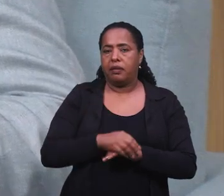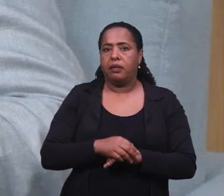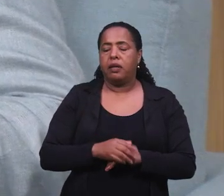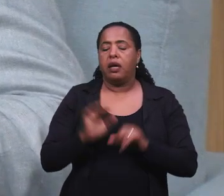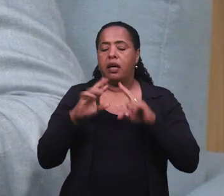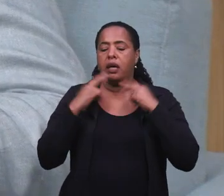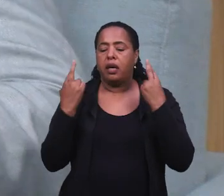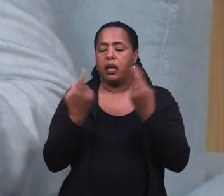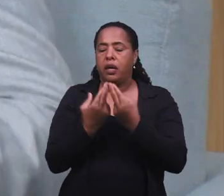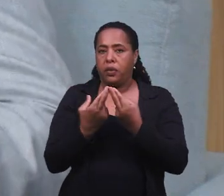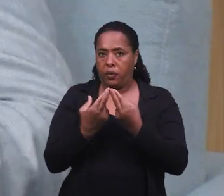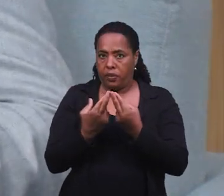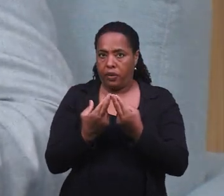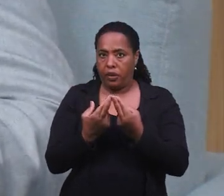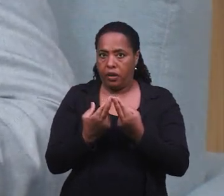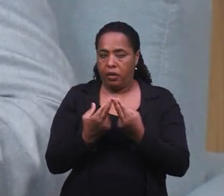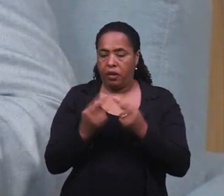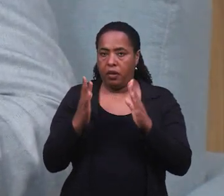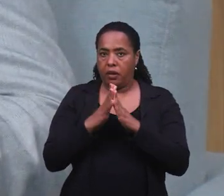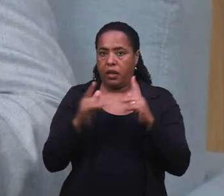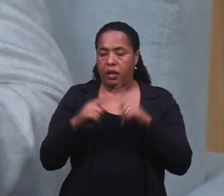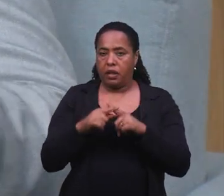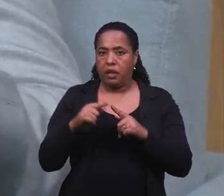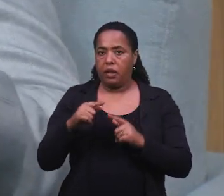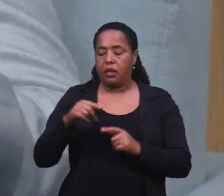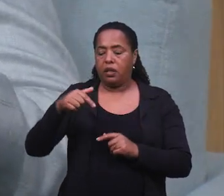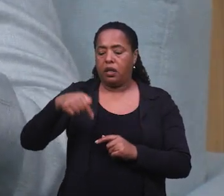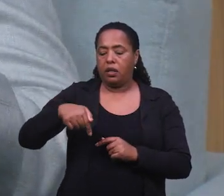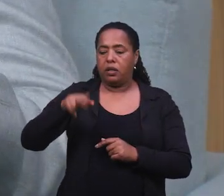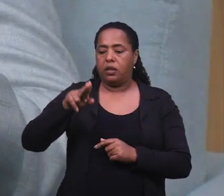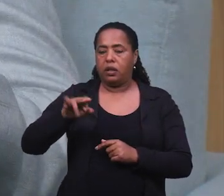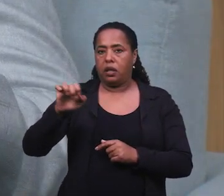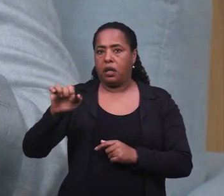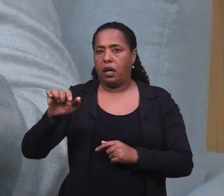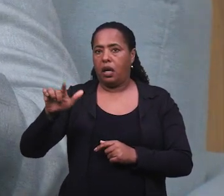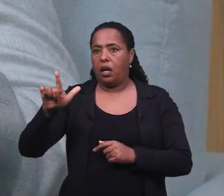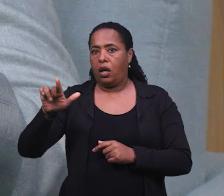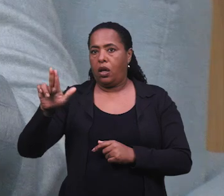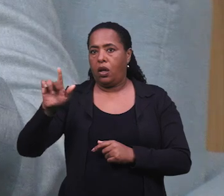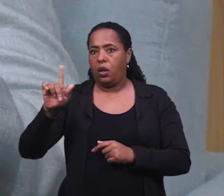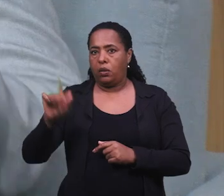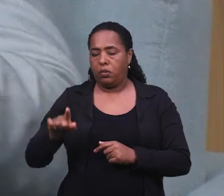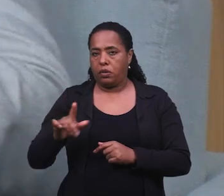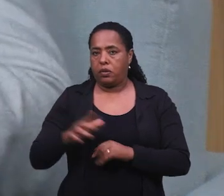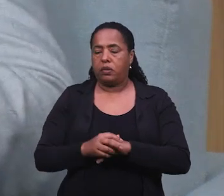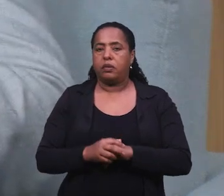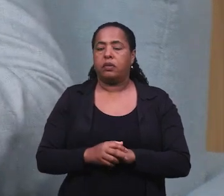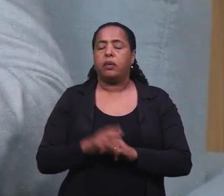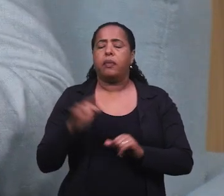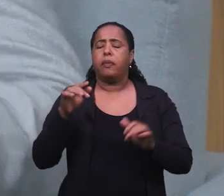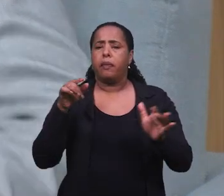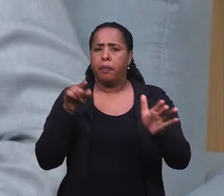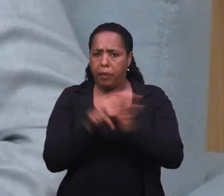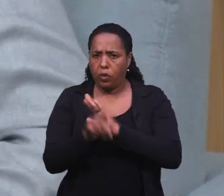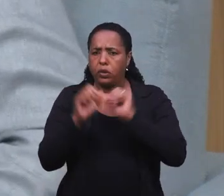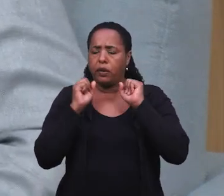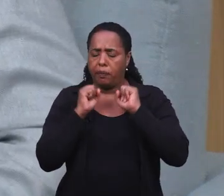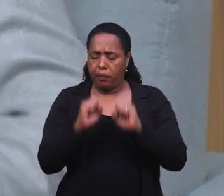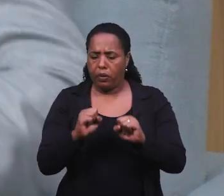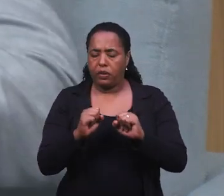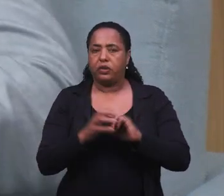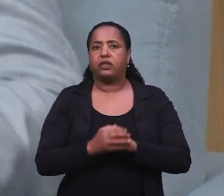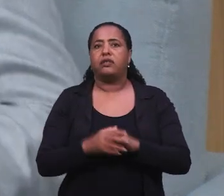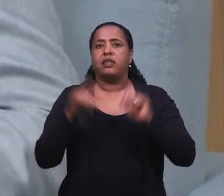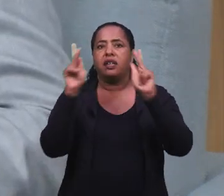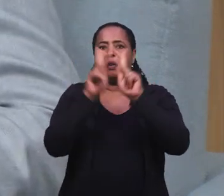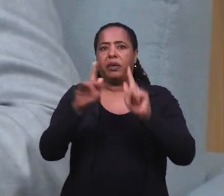tem alguém que está cuidando. E claro que o Senhor cuida de tudo, mas o Senhor colocou ali o pastor Bísio para